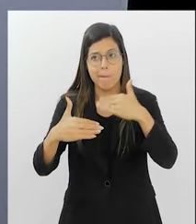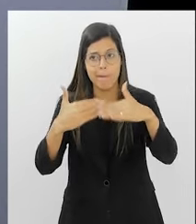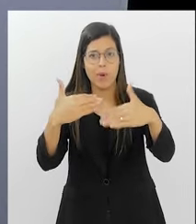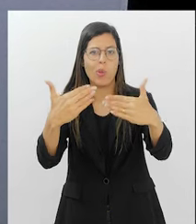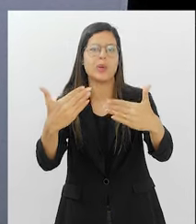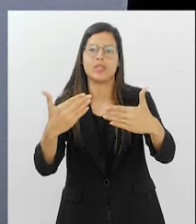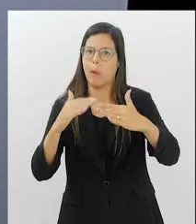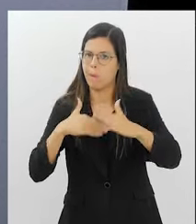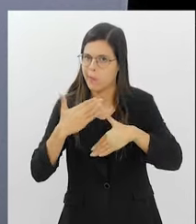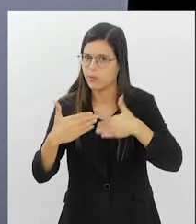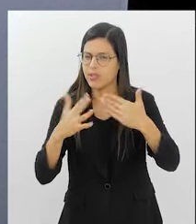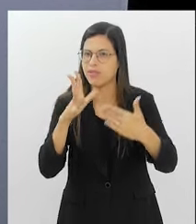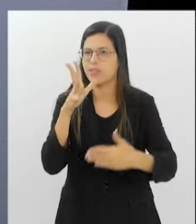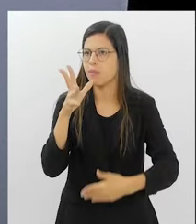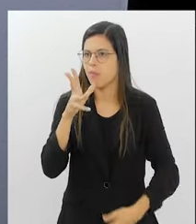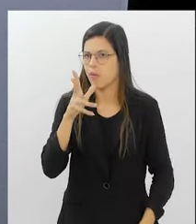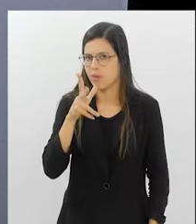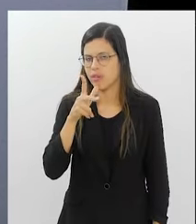n